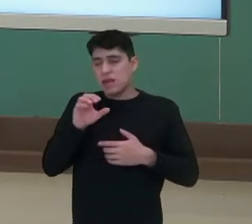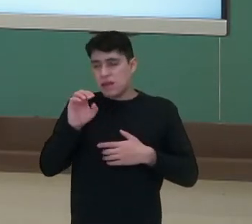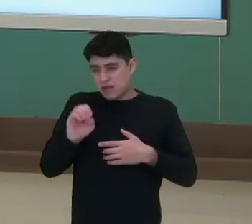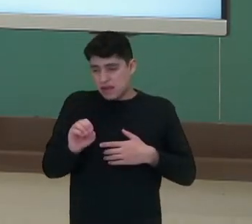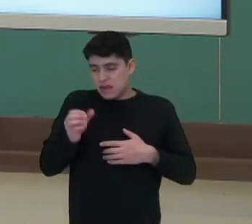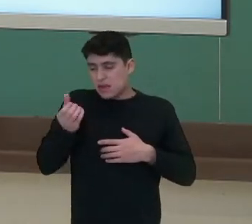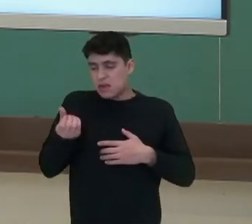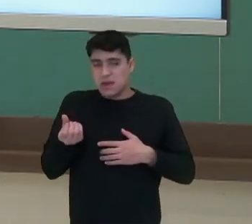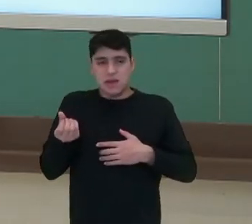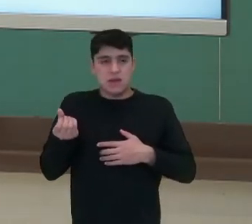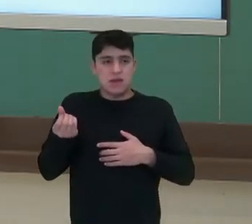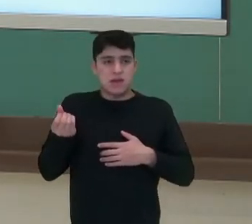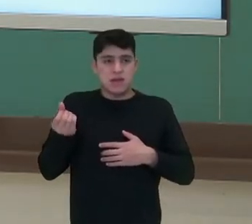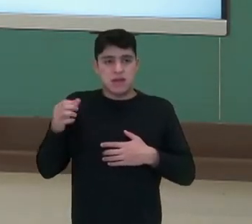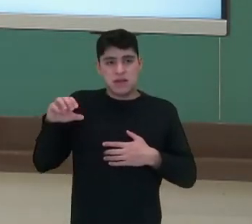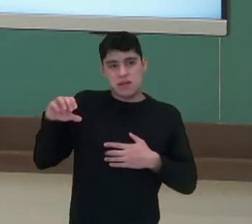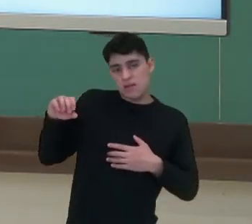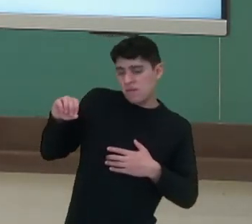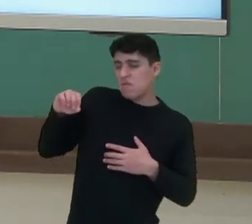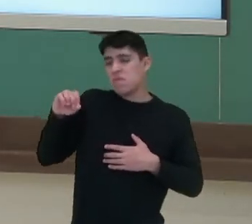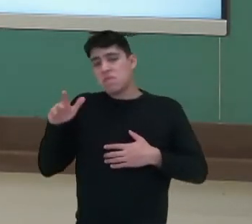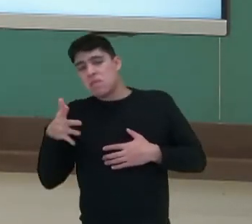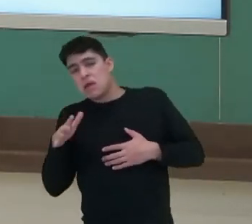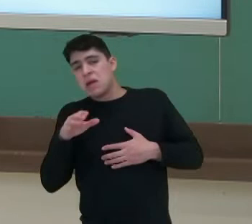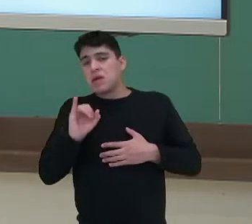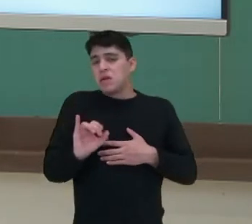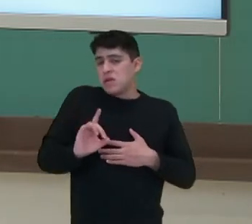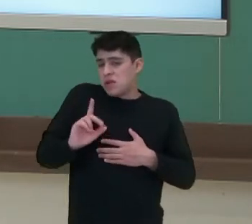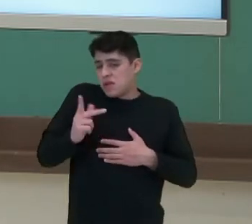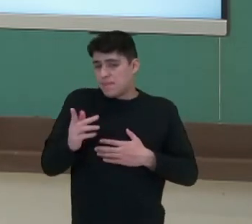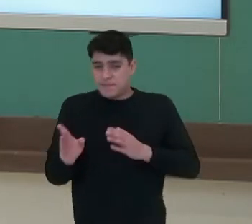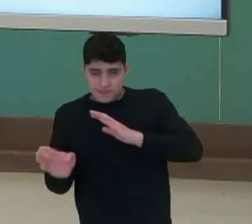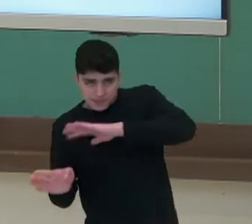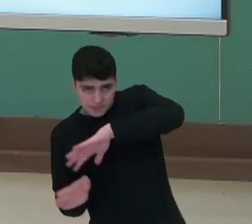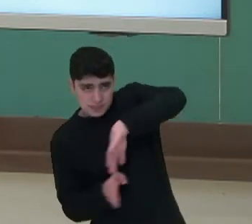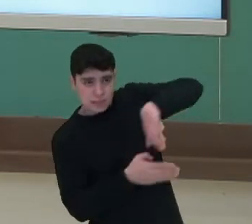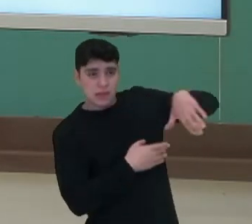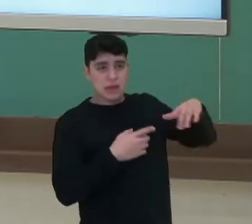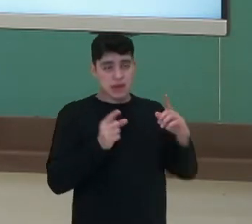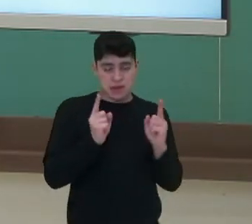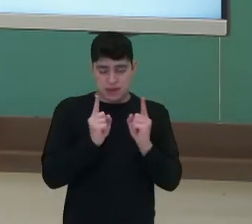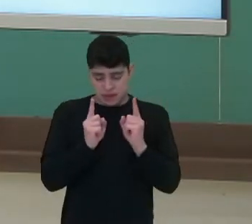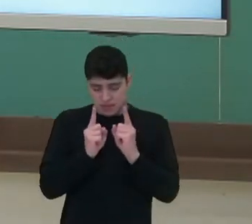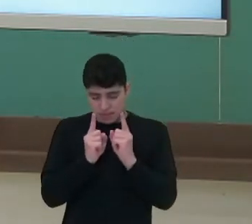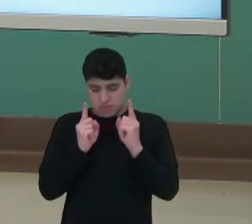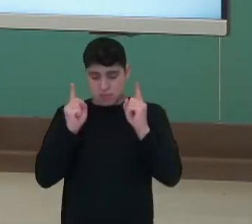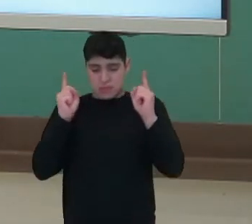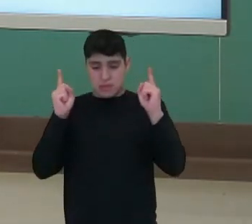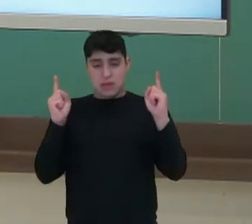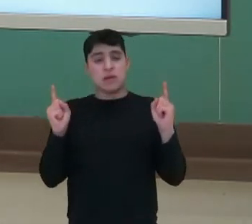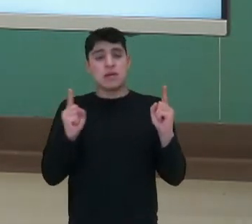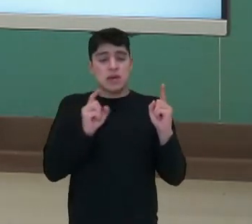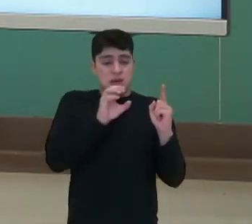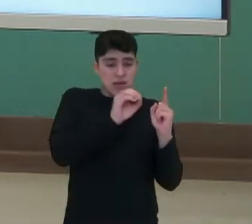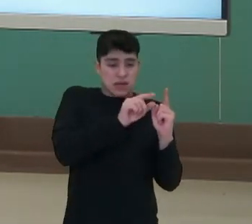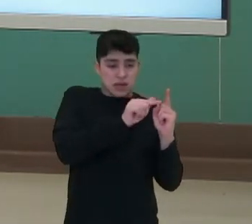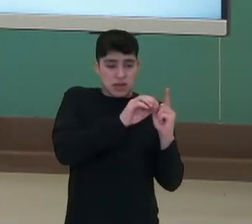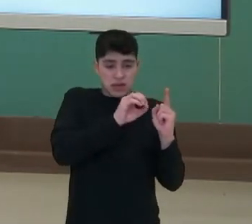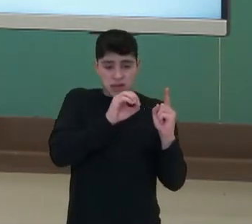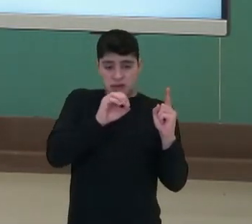0,699, que é um IDH considerado médio, ok? E um alto, né, é de